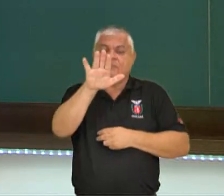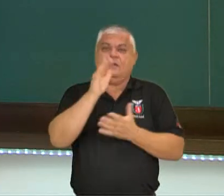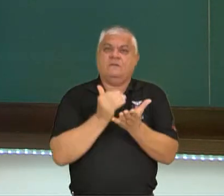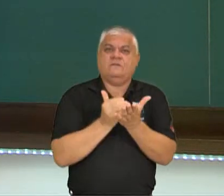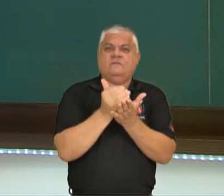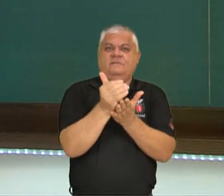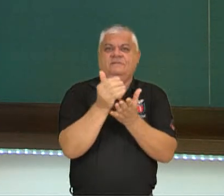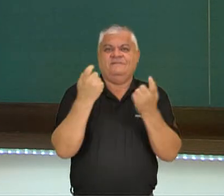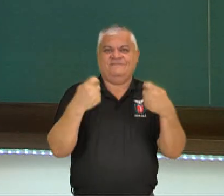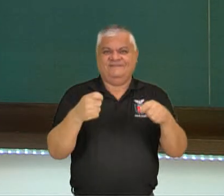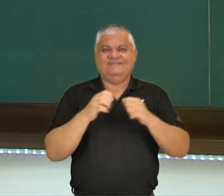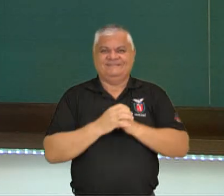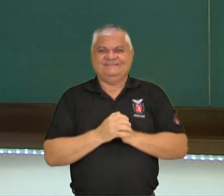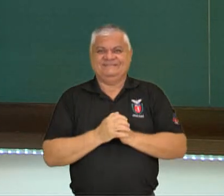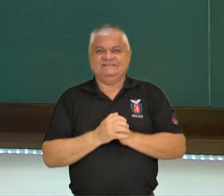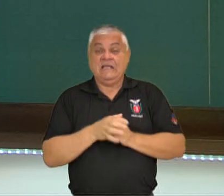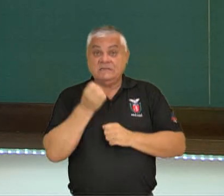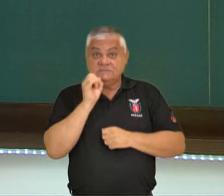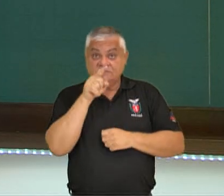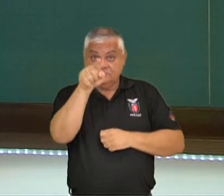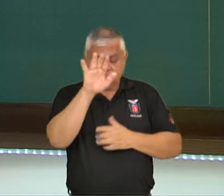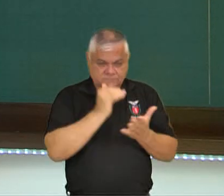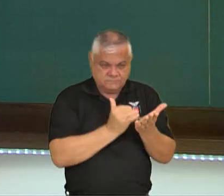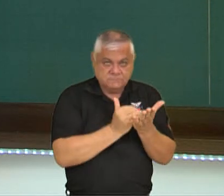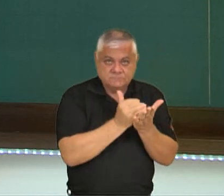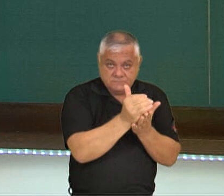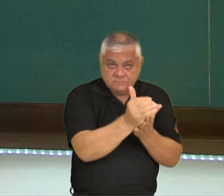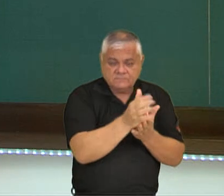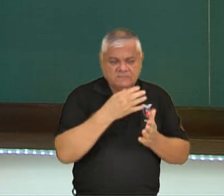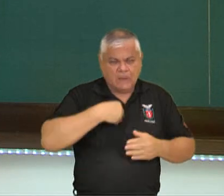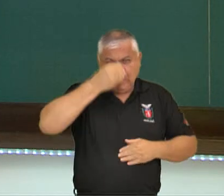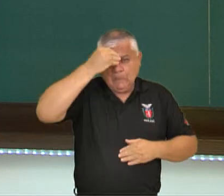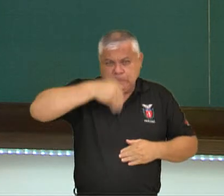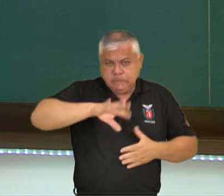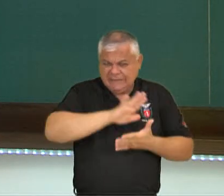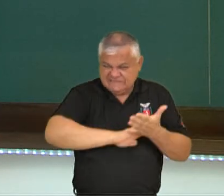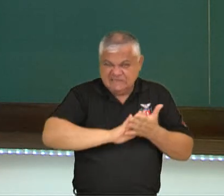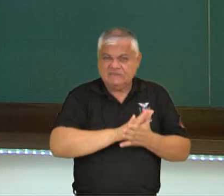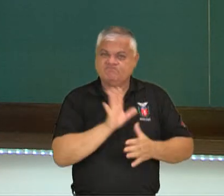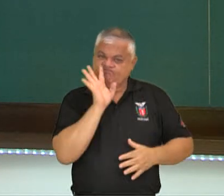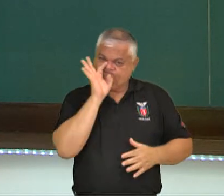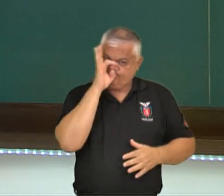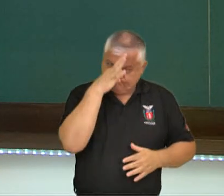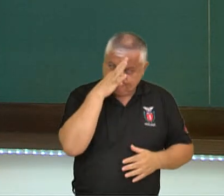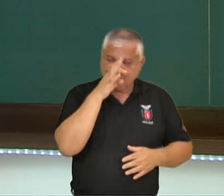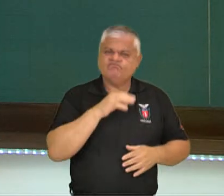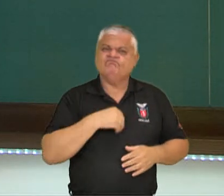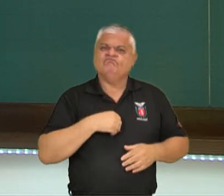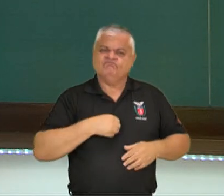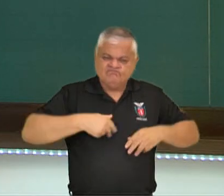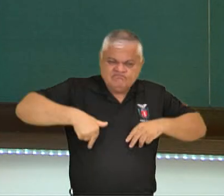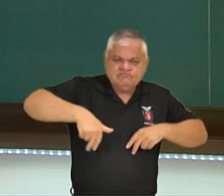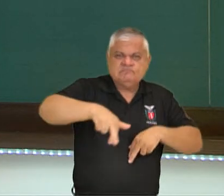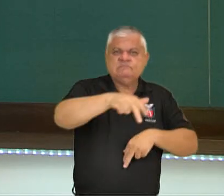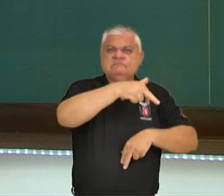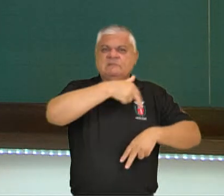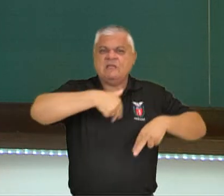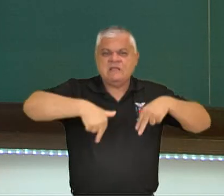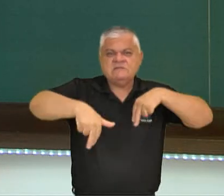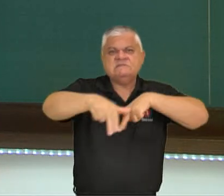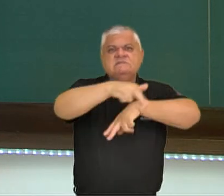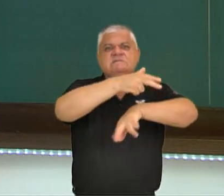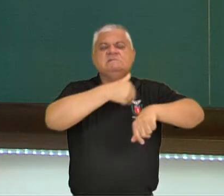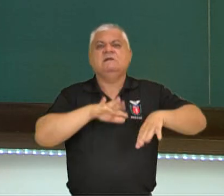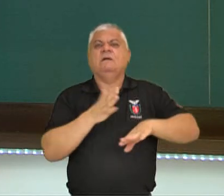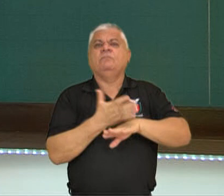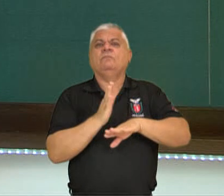começar. A partir do momento que você começar e você não desistir, você resistir aos exercícios, você